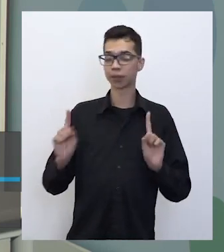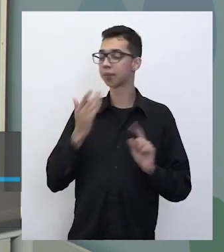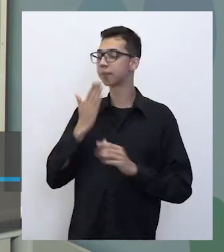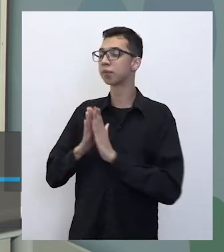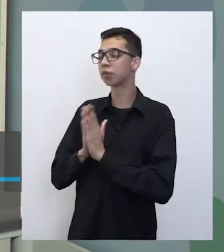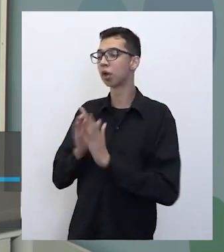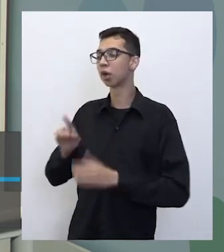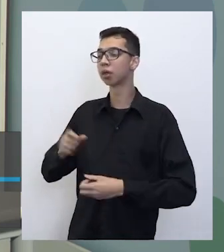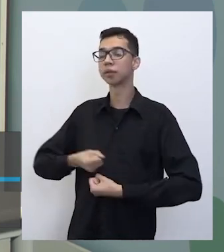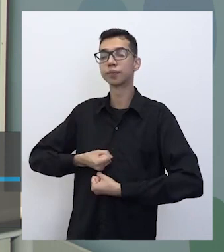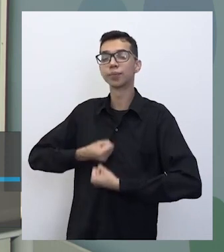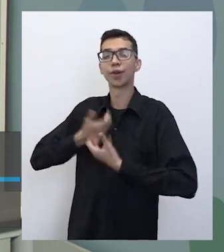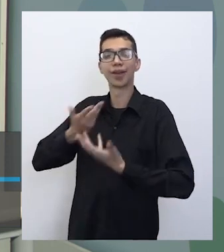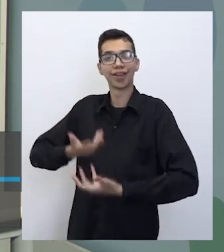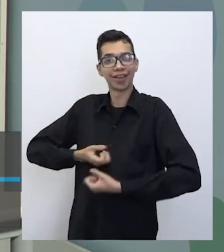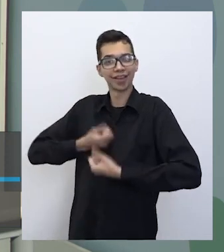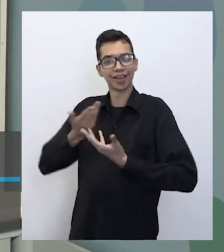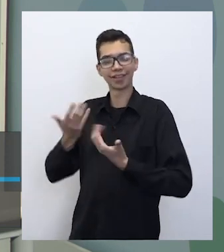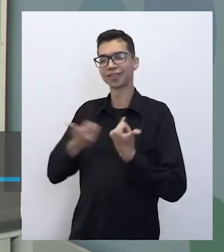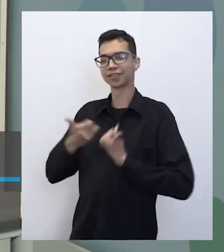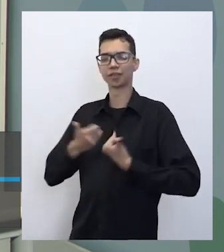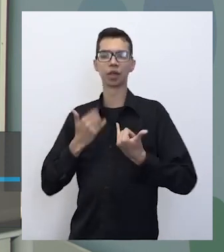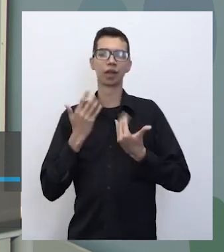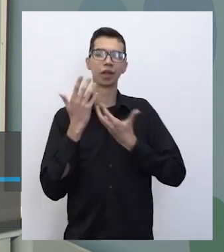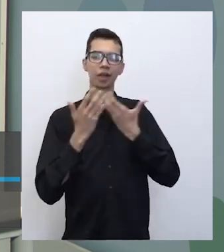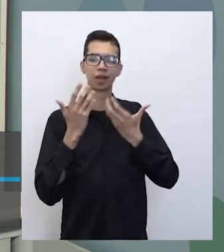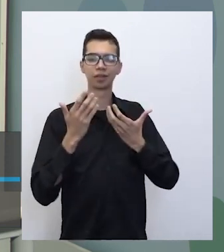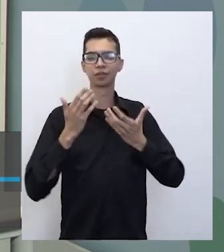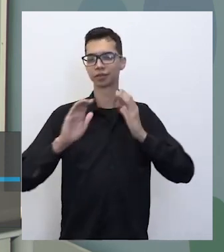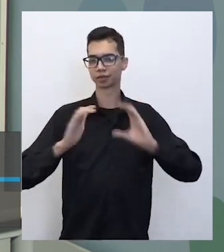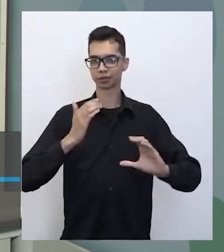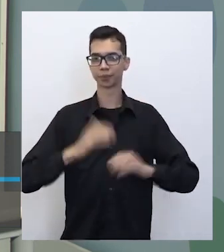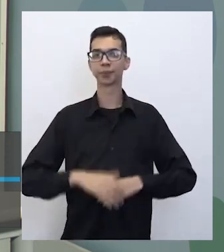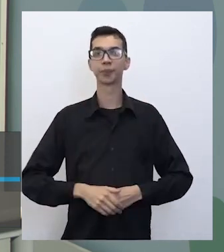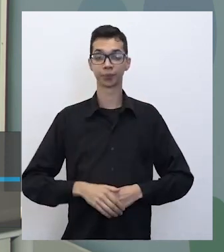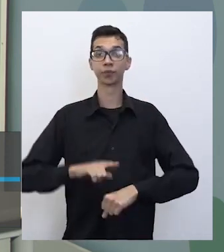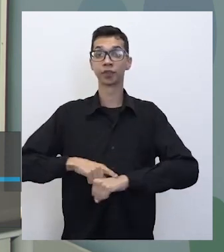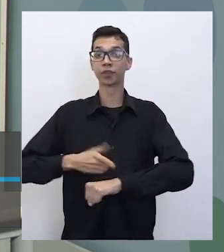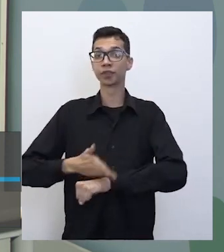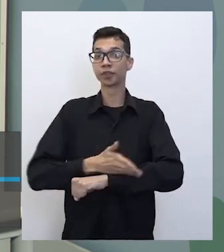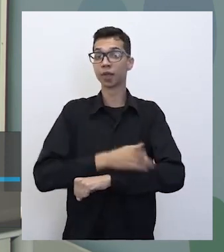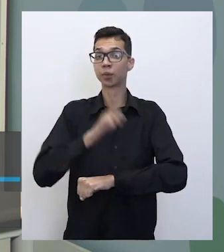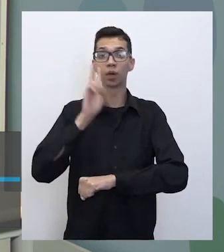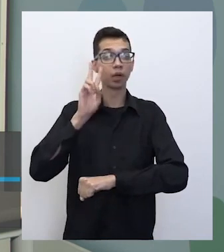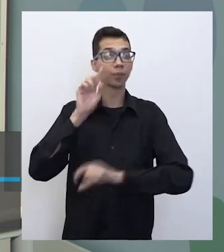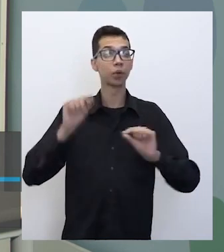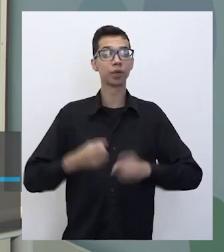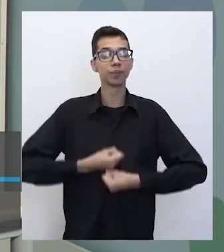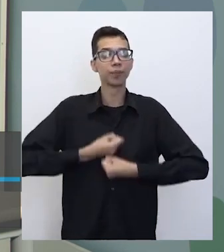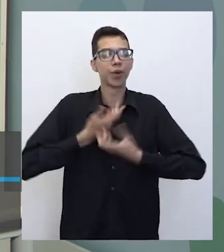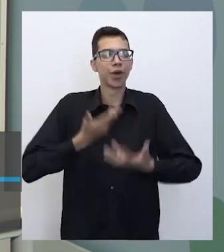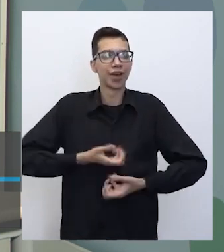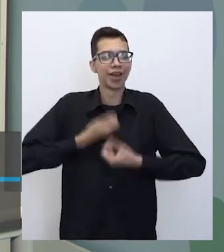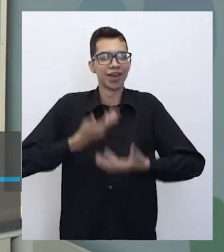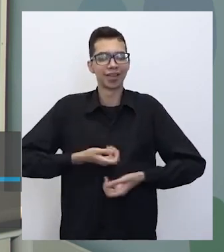uma trova, né? Uma cantiga para ela. Lembre-se que nesse período as poesias eram cantadas. Então, quando eu falo